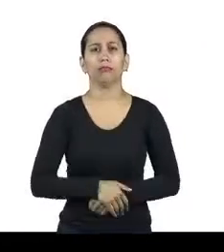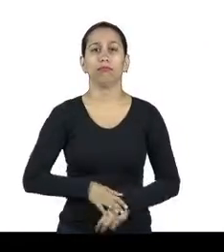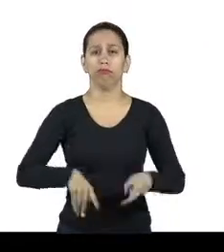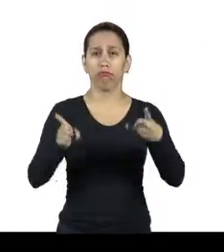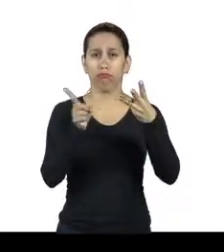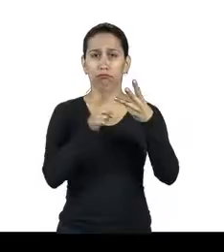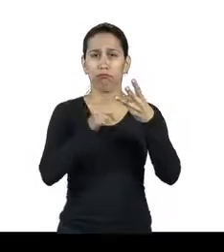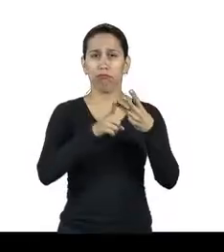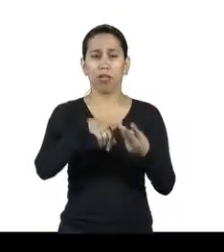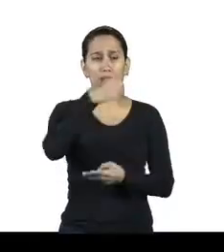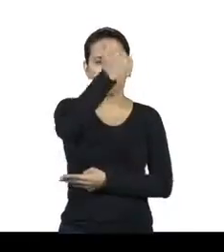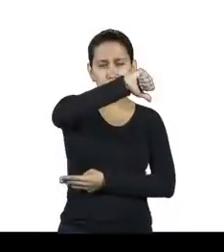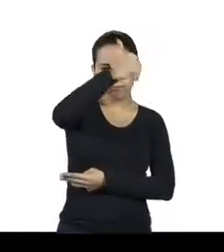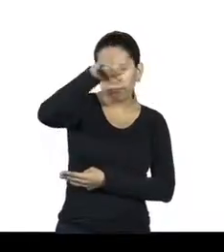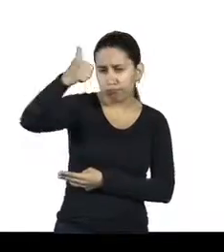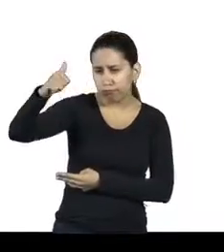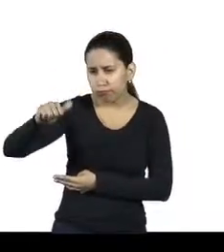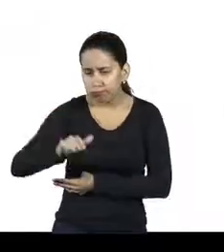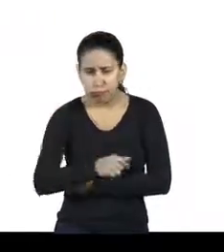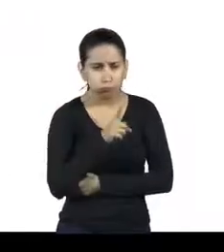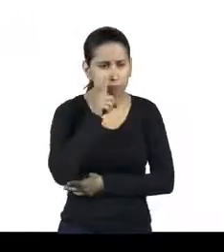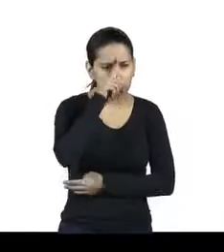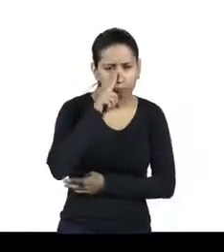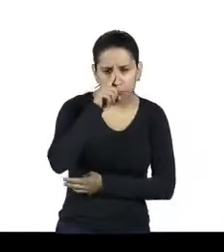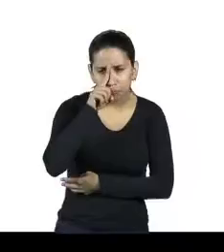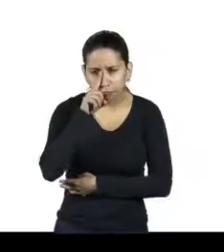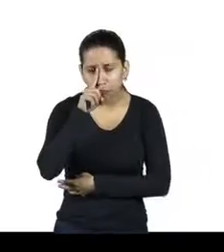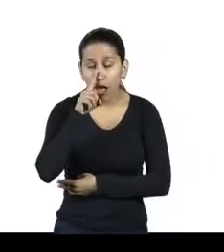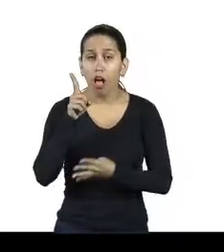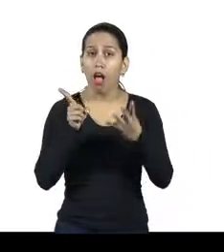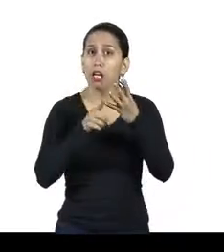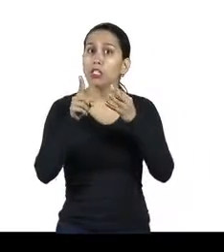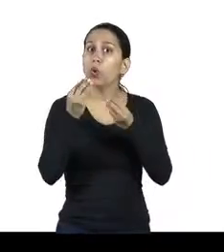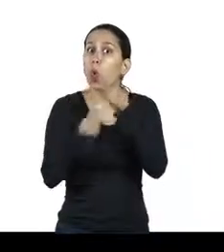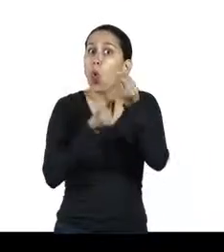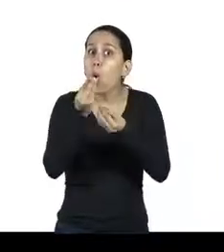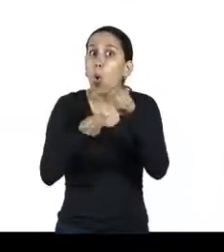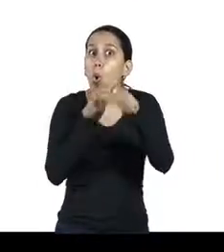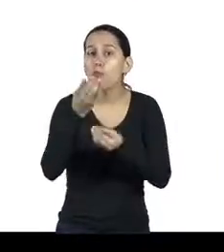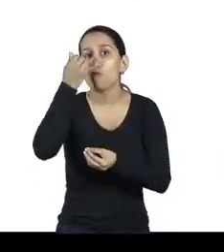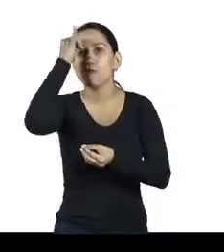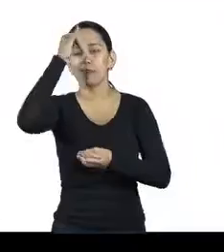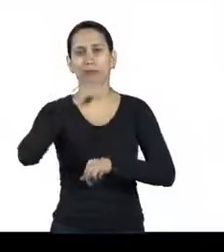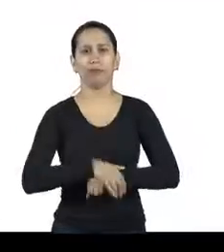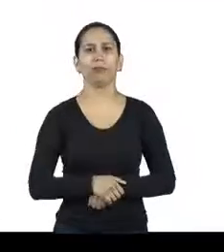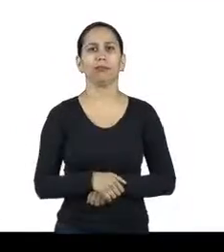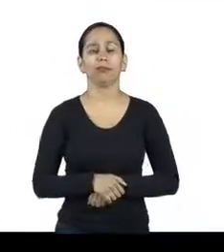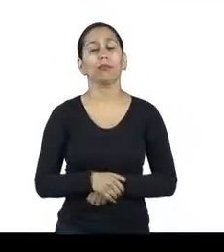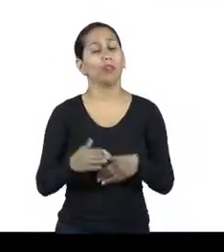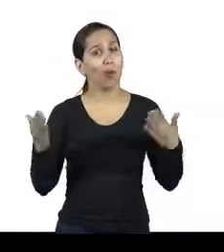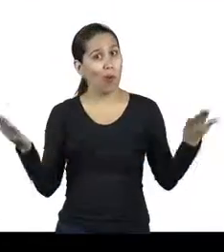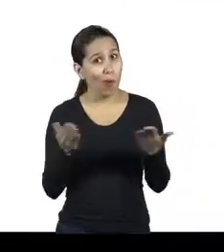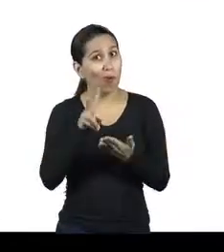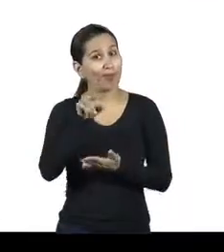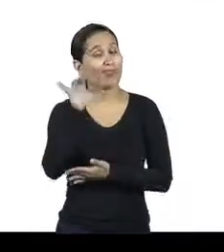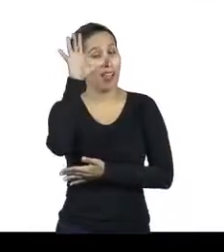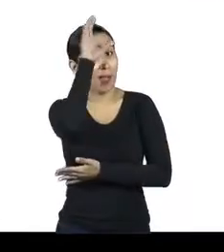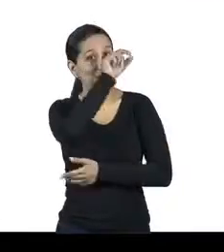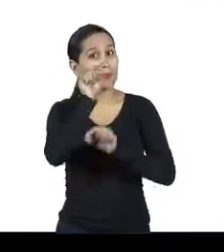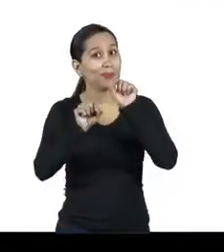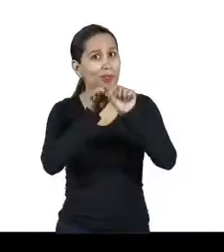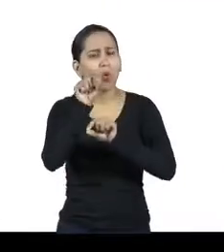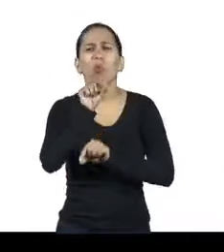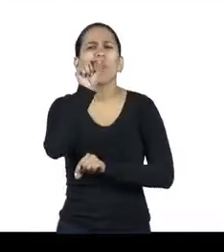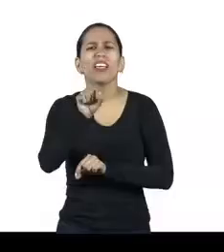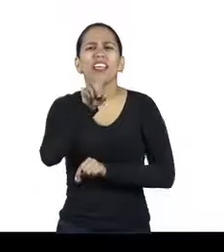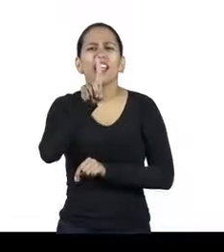desvios identificados e implementar ações para bloqueá-los. Hoje você aprendeu o que são os desvios, como